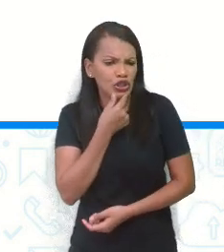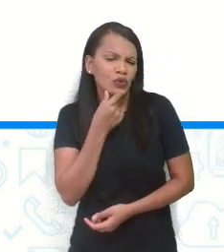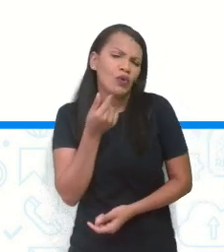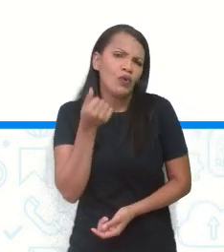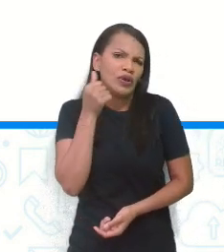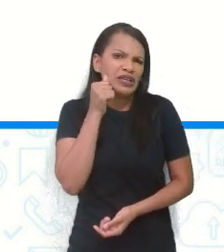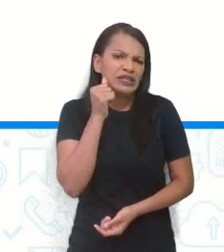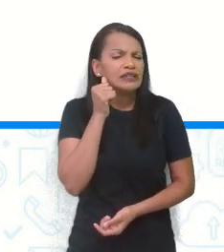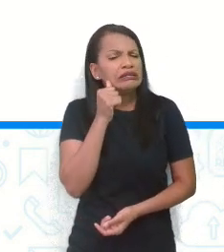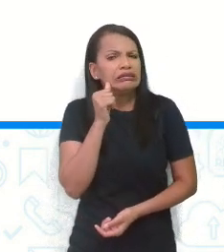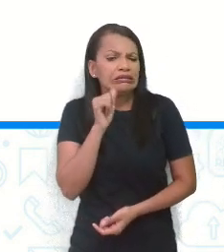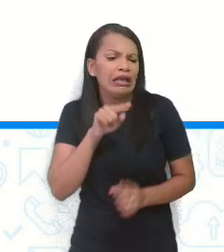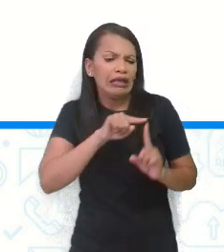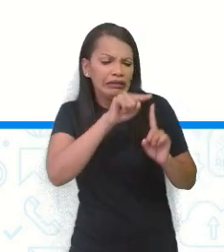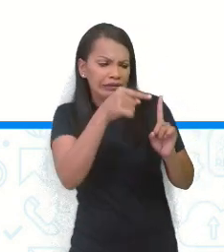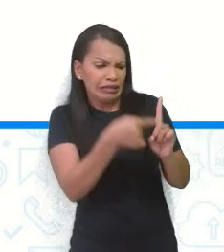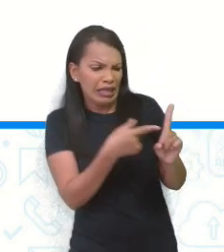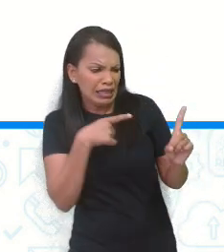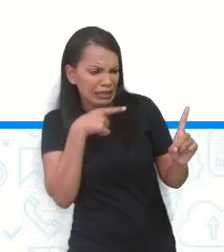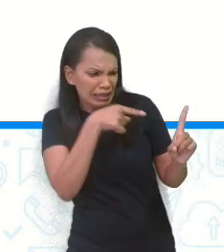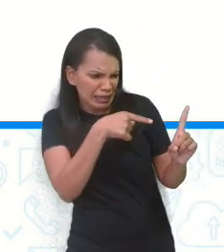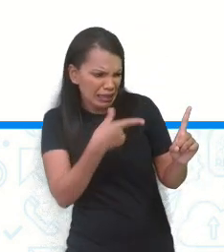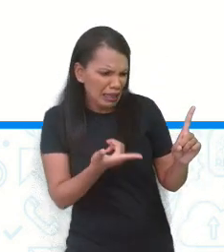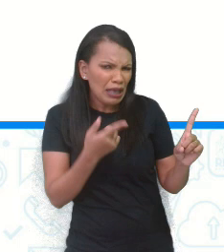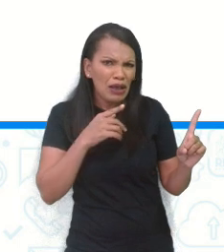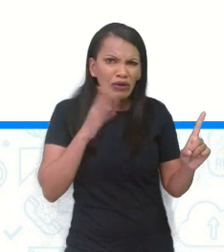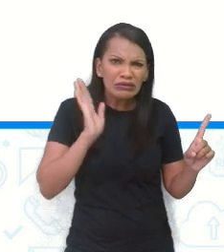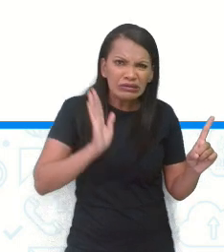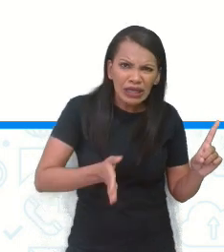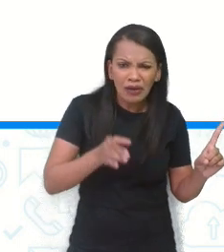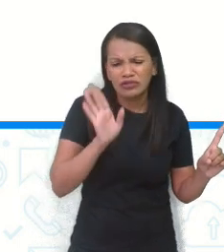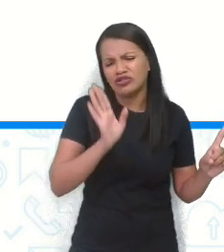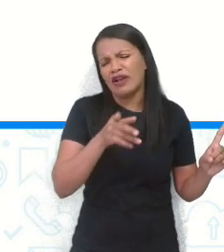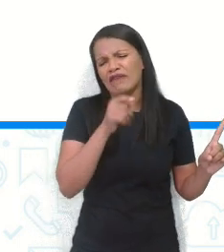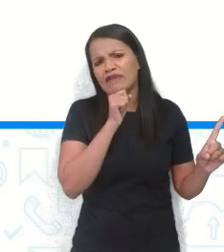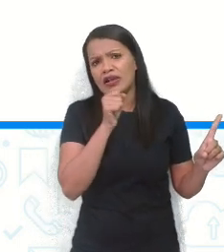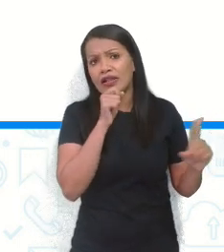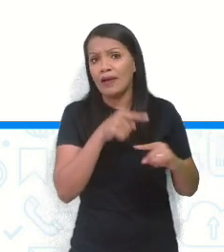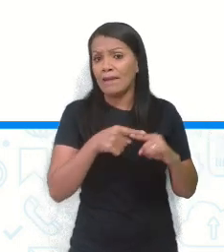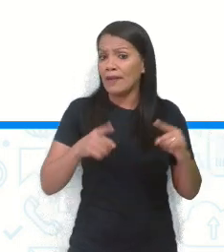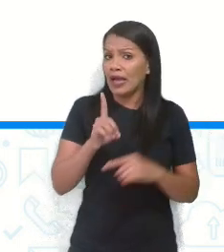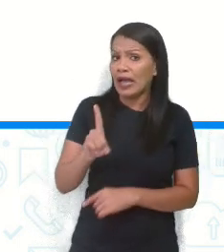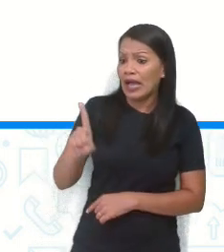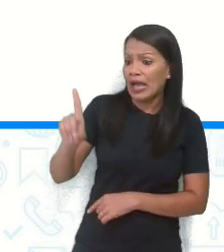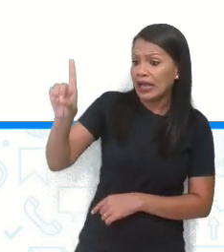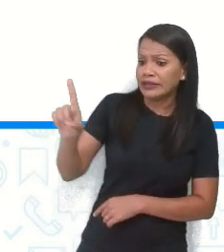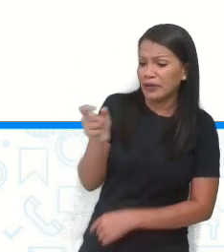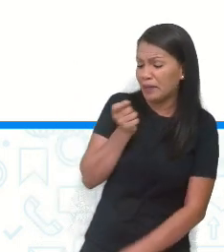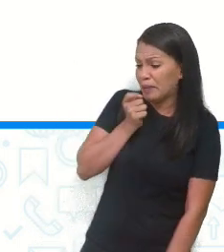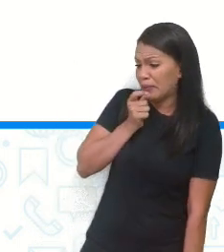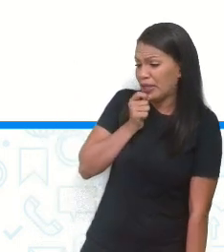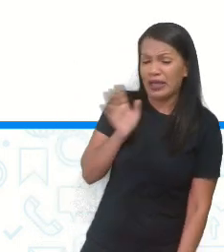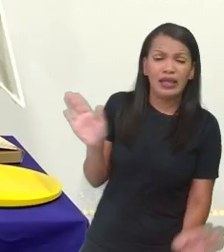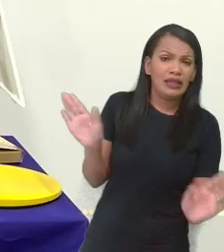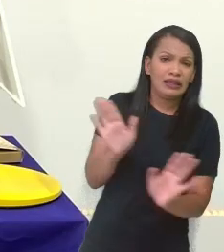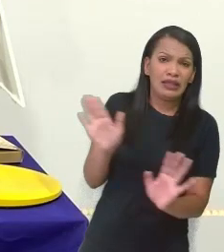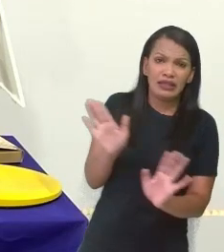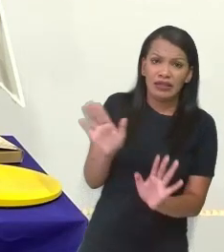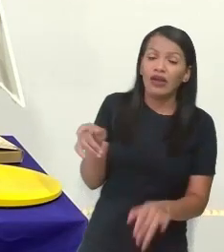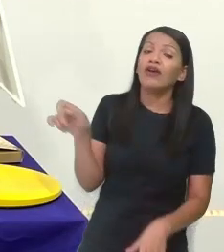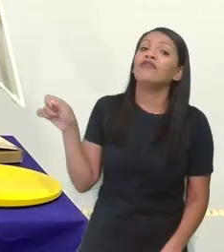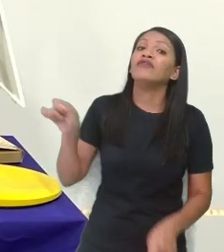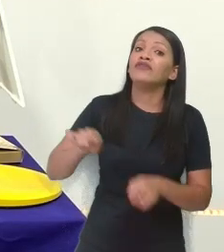campeonato só podia ser piada de vizinha. Mas como Deus não é homem de piada,